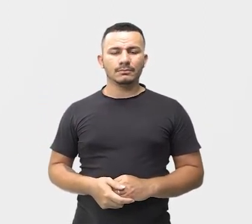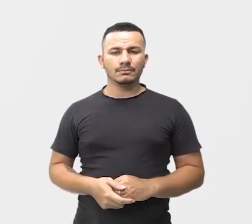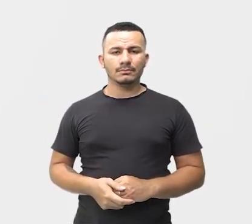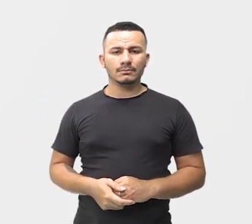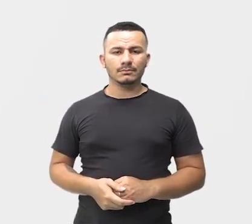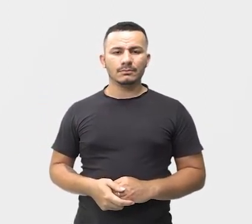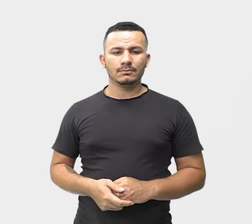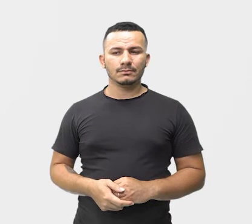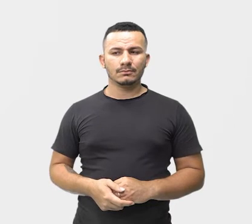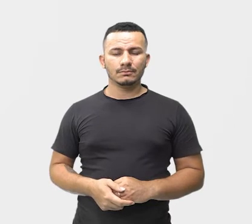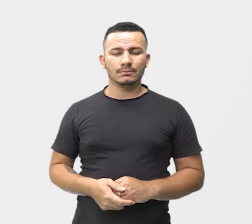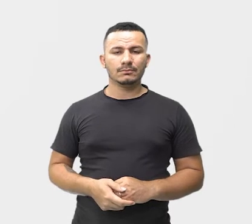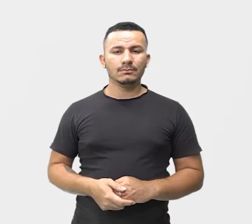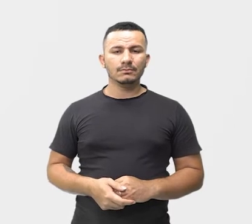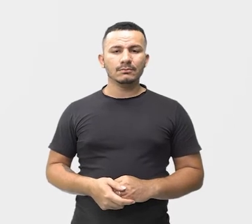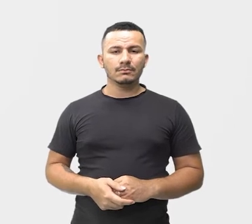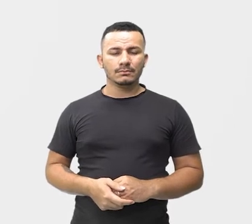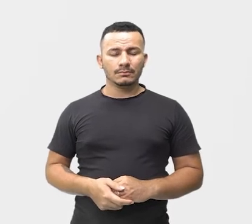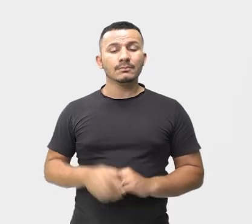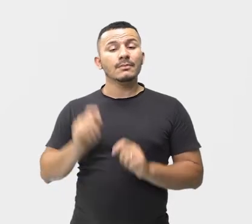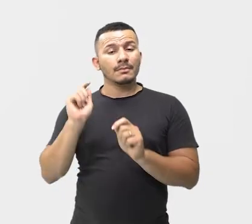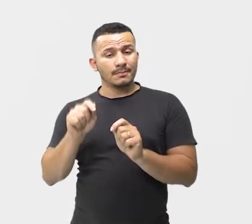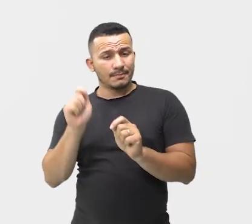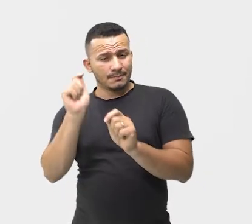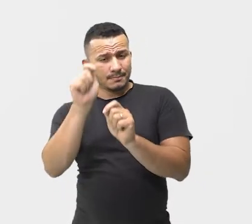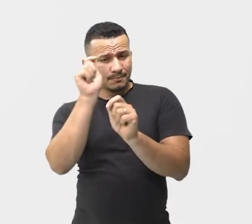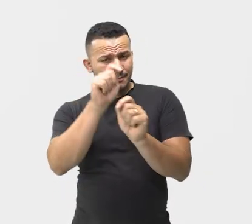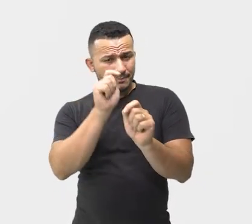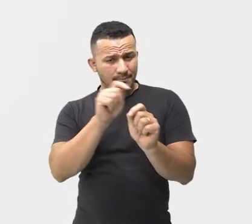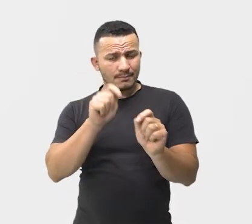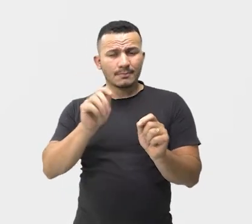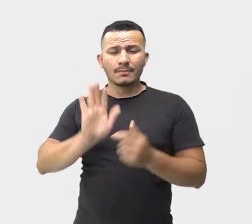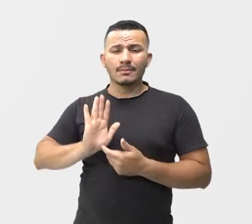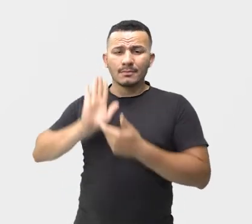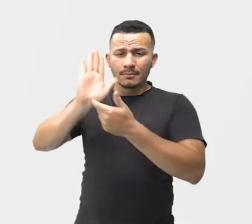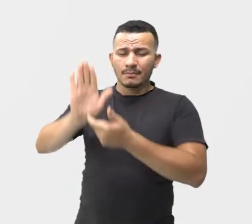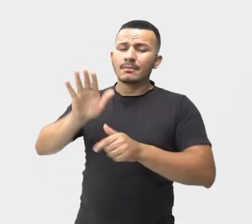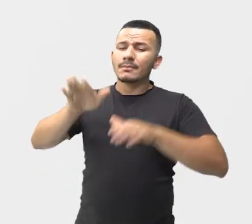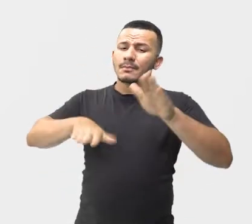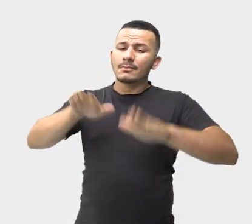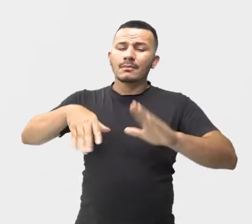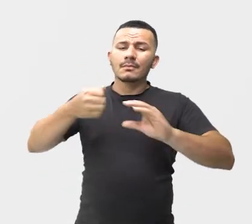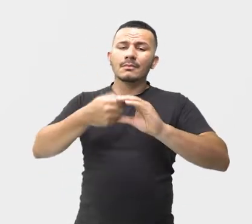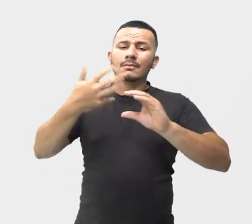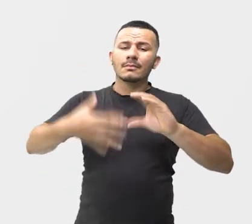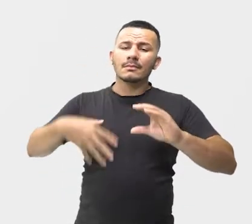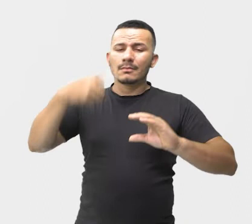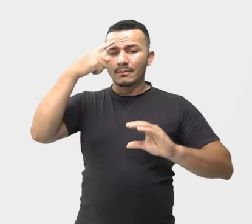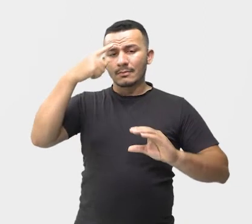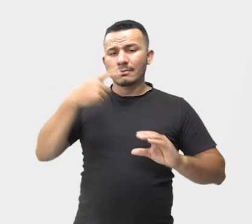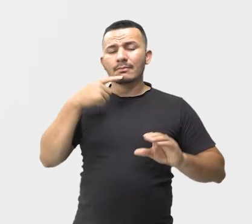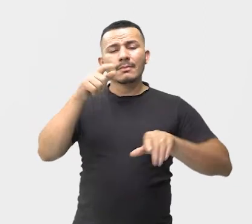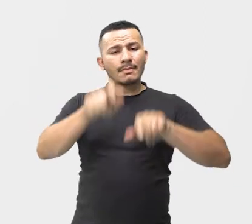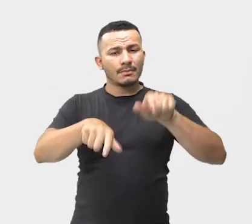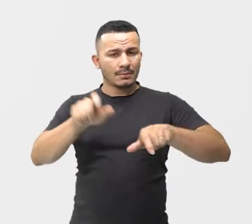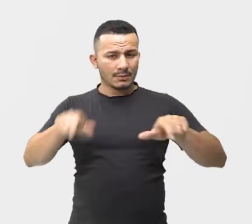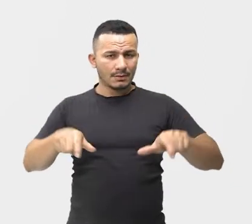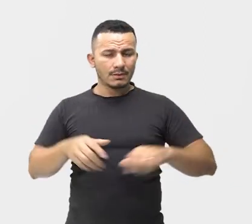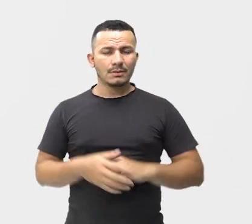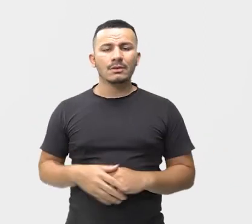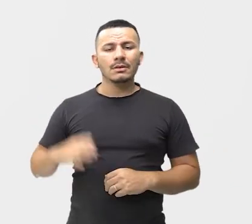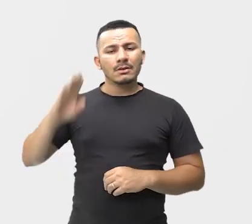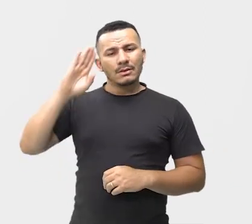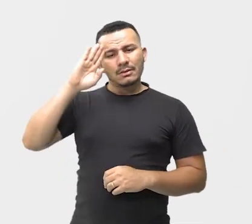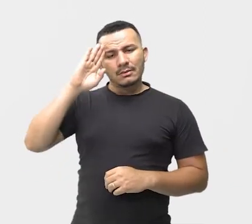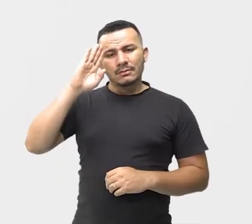representadas de acordo com os traços particulares da pessoa, principalmente